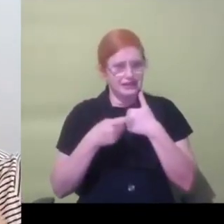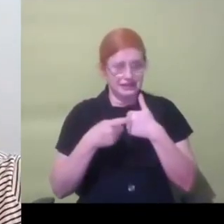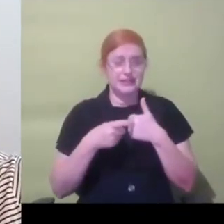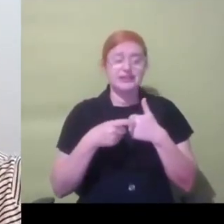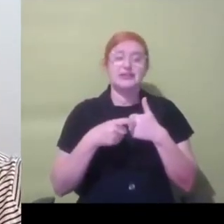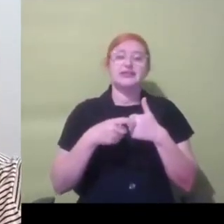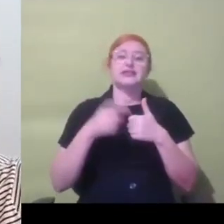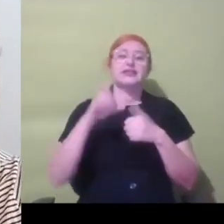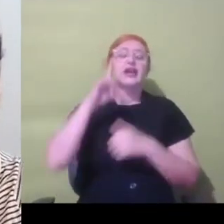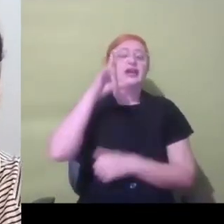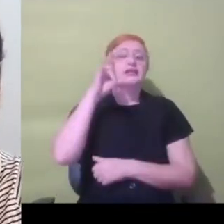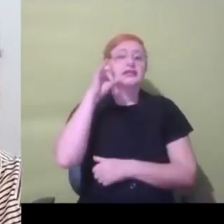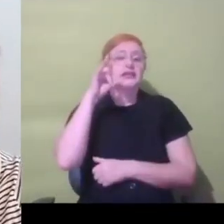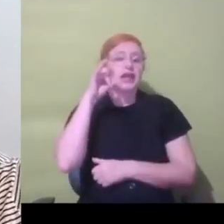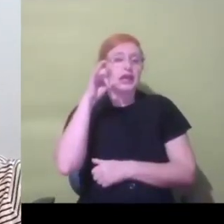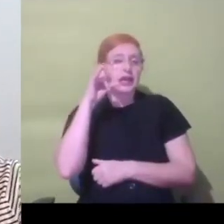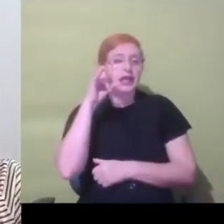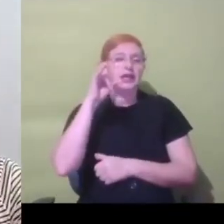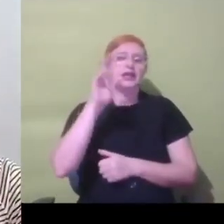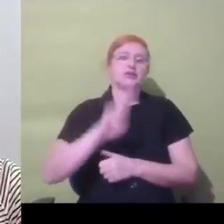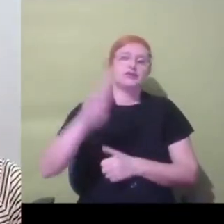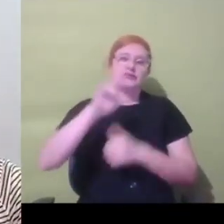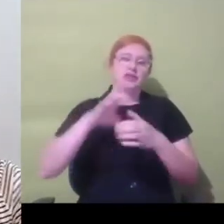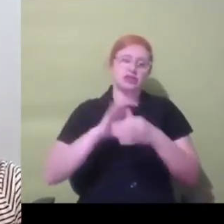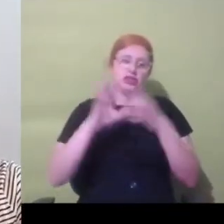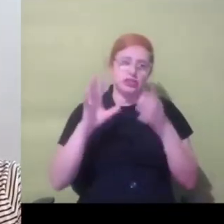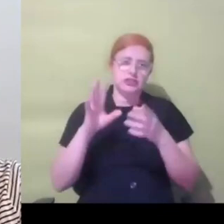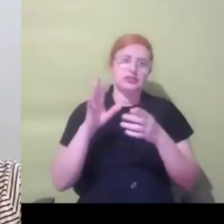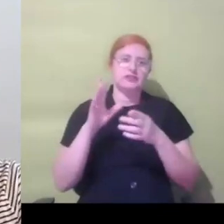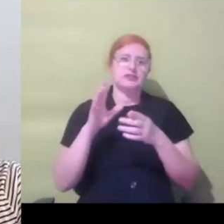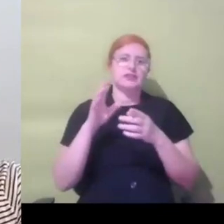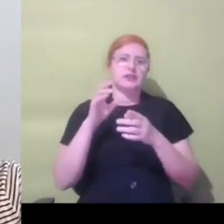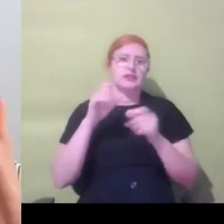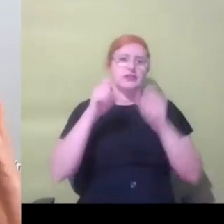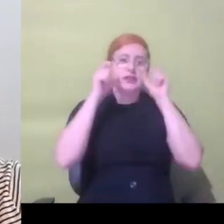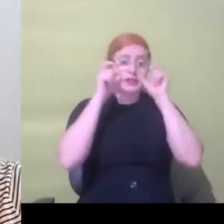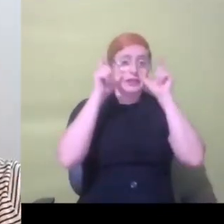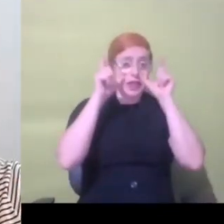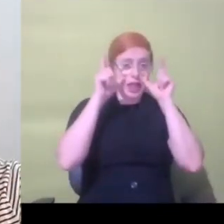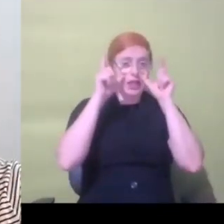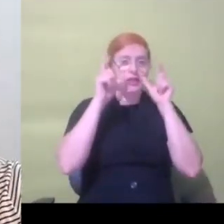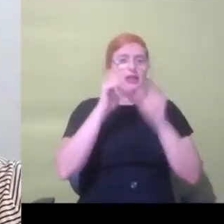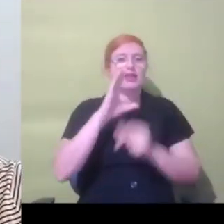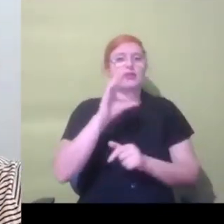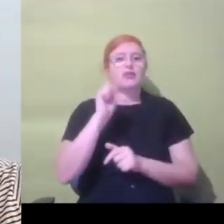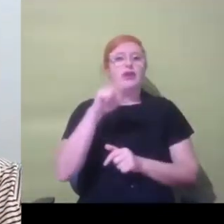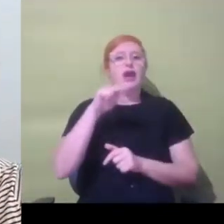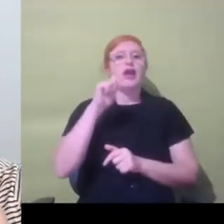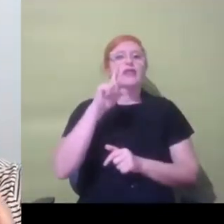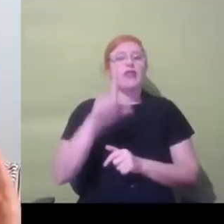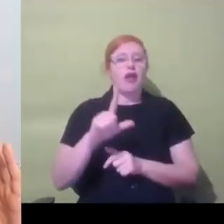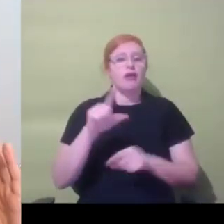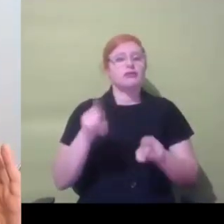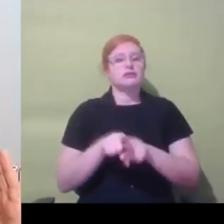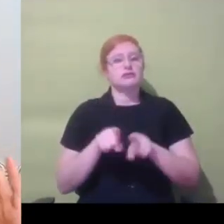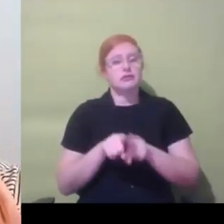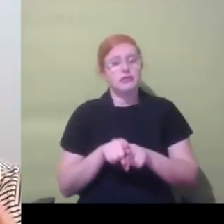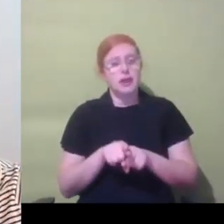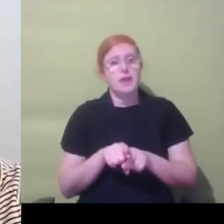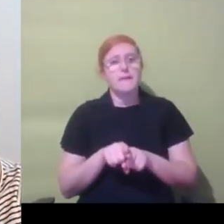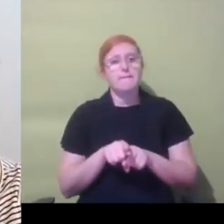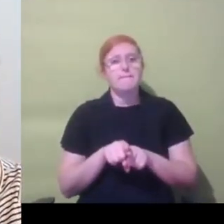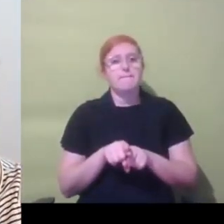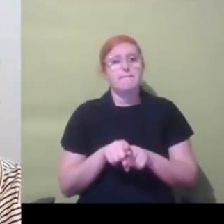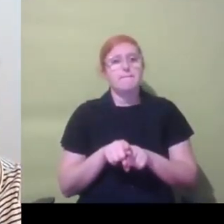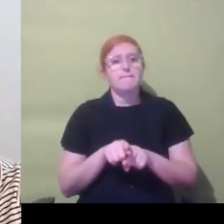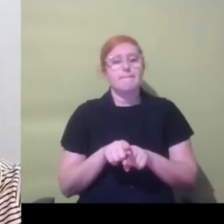Universidade Livre, do Instagram da Universidade Livre. Fiquem de olho no nosso canal e